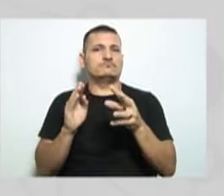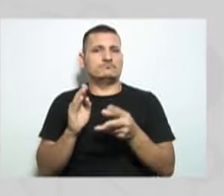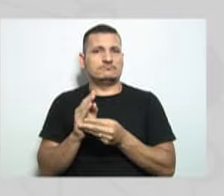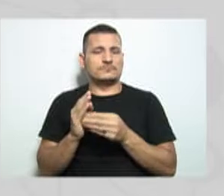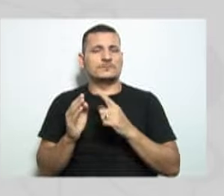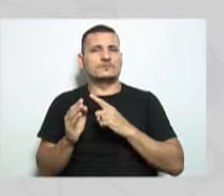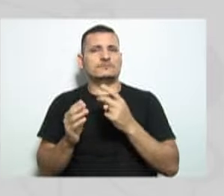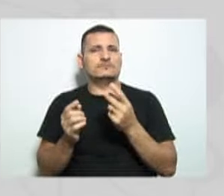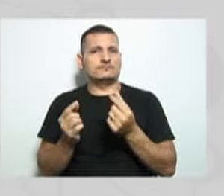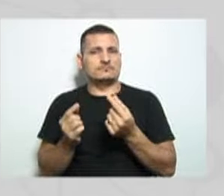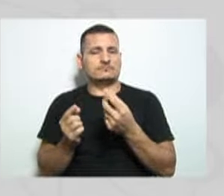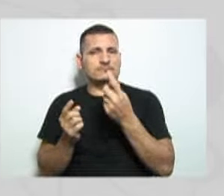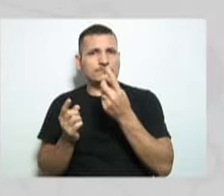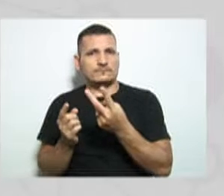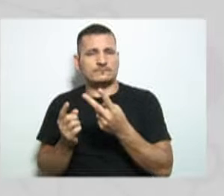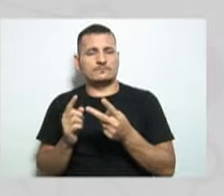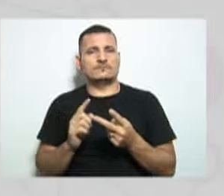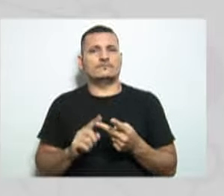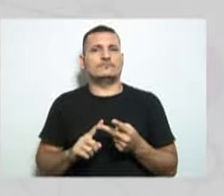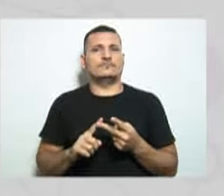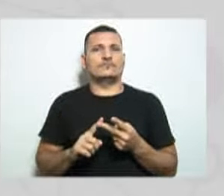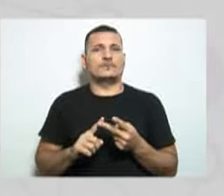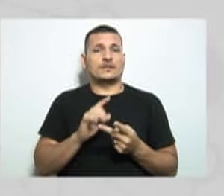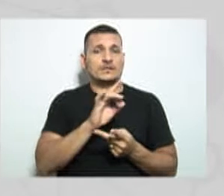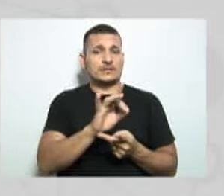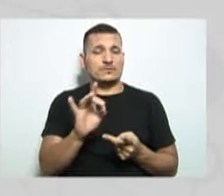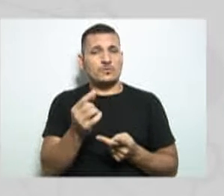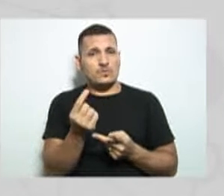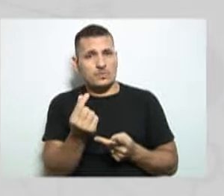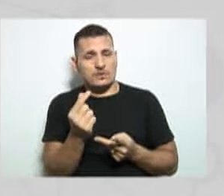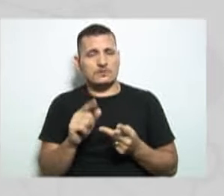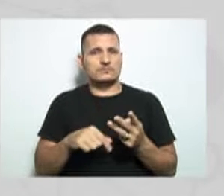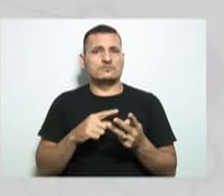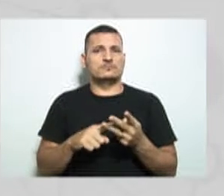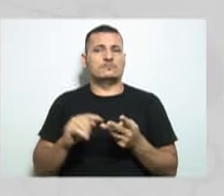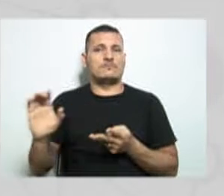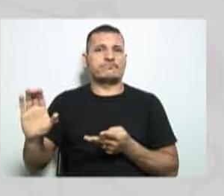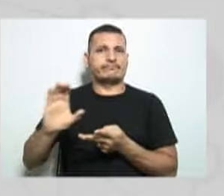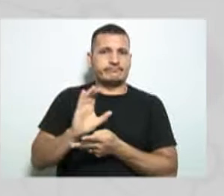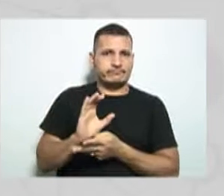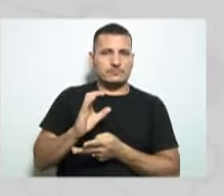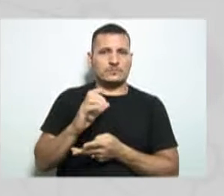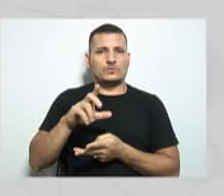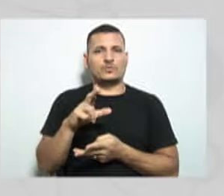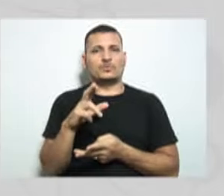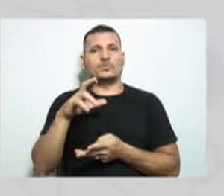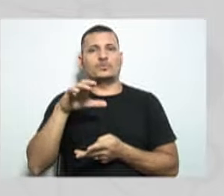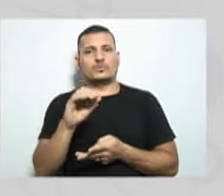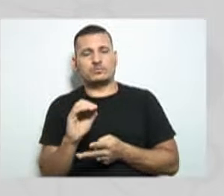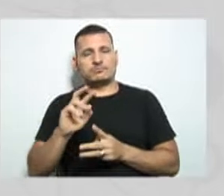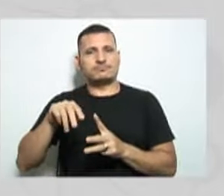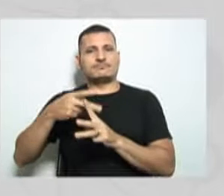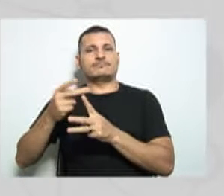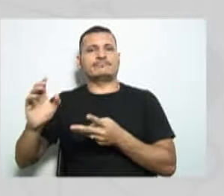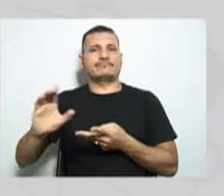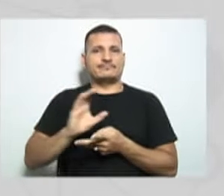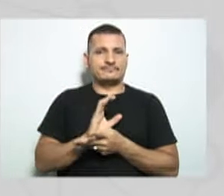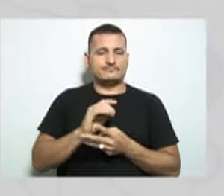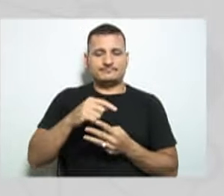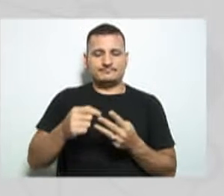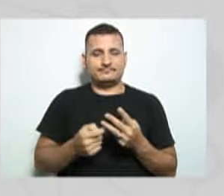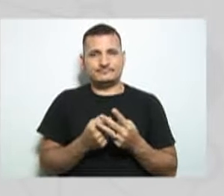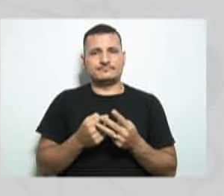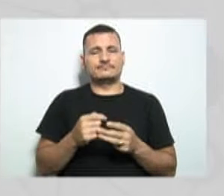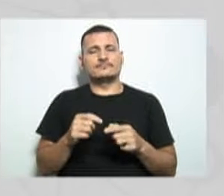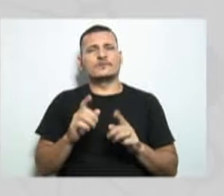Preço de venda, custo unitário, margem de ganho e os encargos tributários, que é quando você realmente tem um